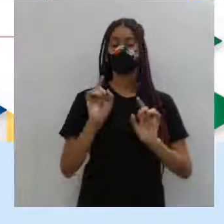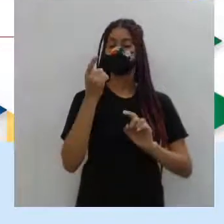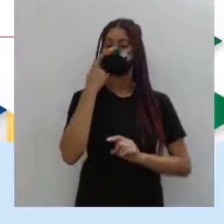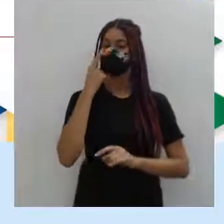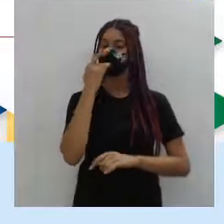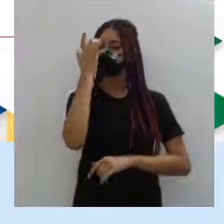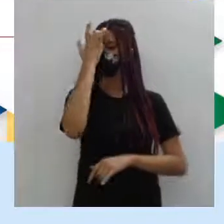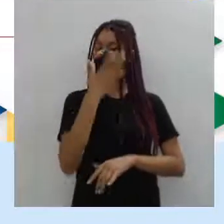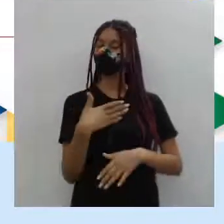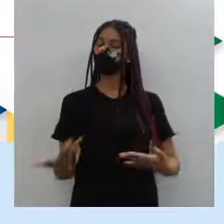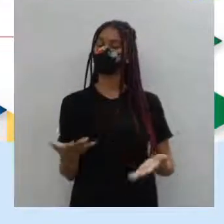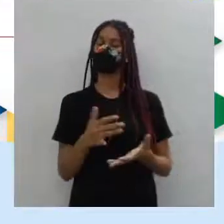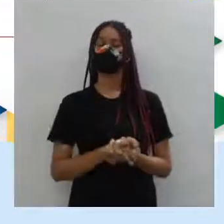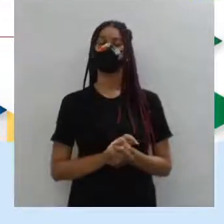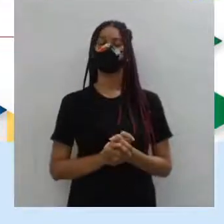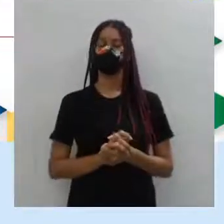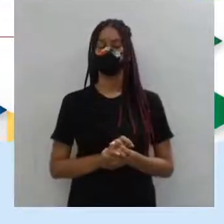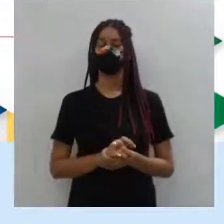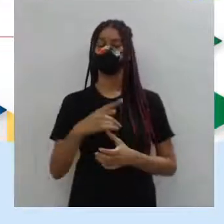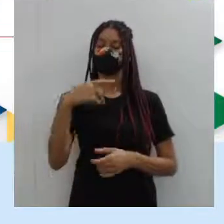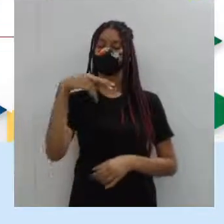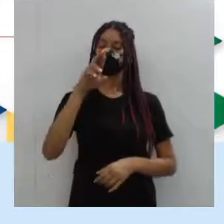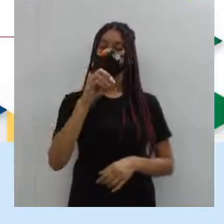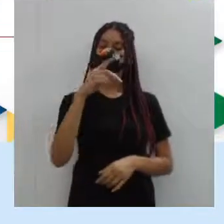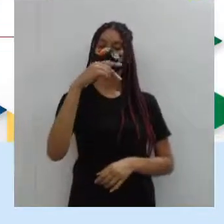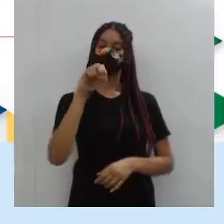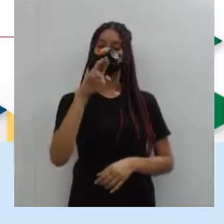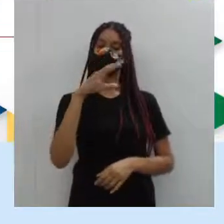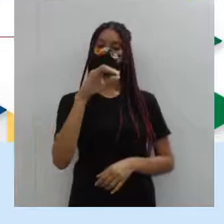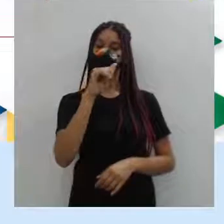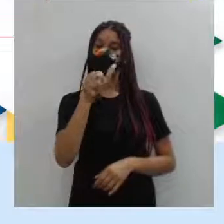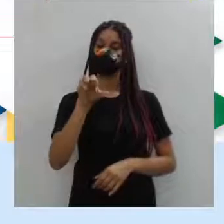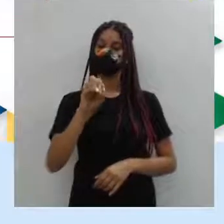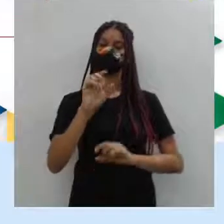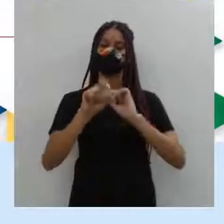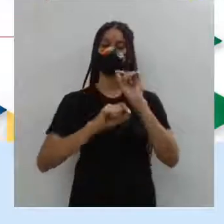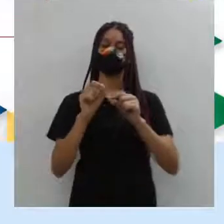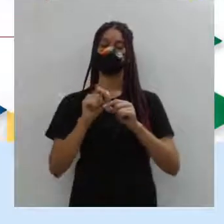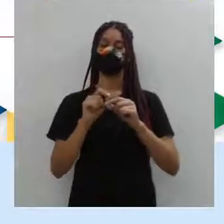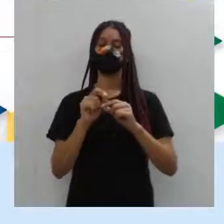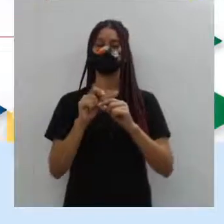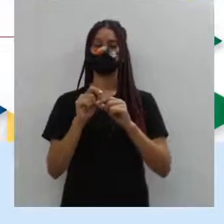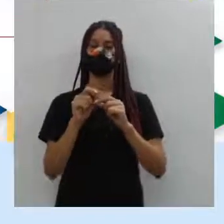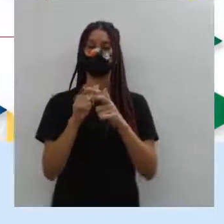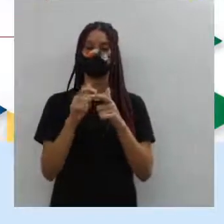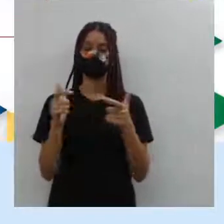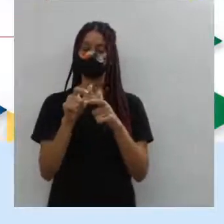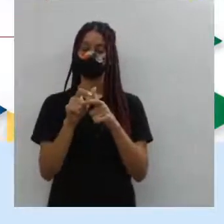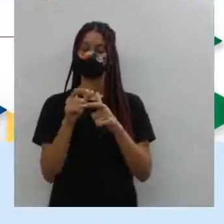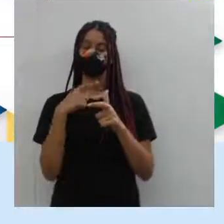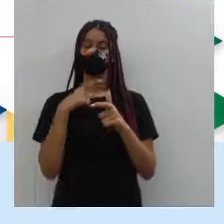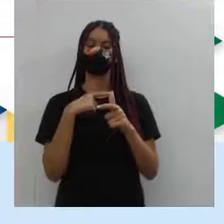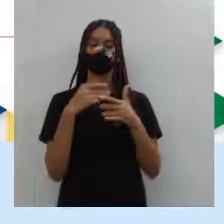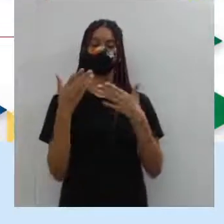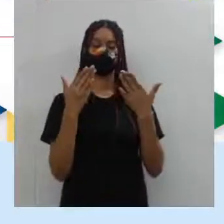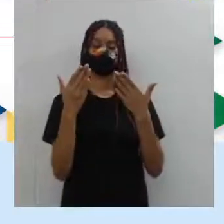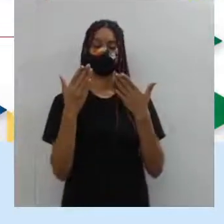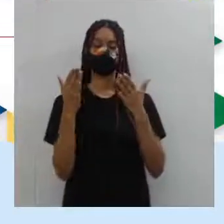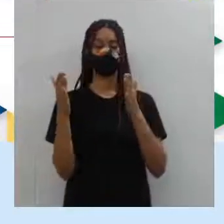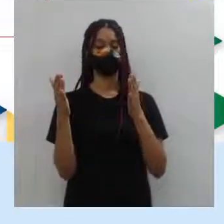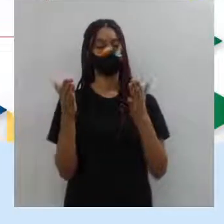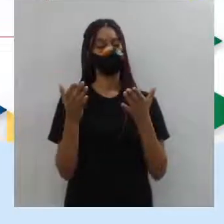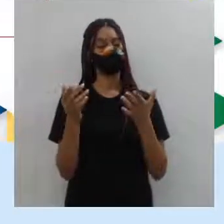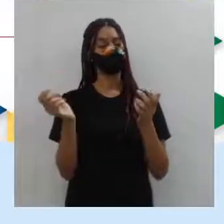então. Sejam as proporções, mais uma revisão, tá? Grandezas proporcionais. Saímos de razão, agora vamos